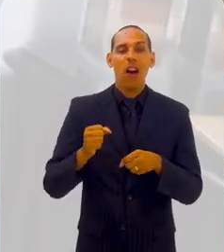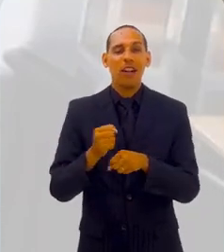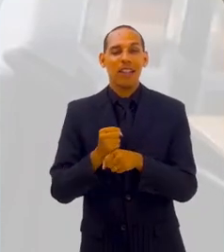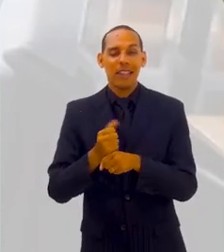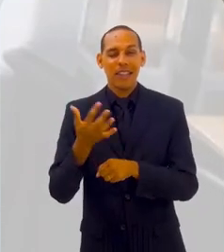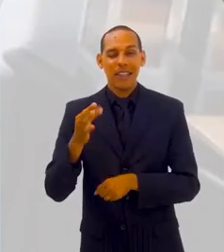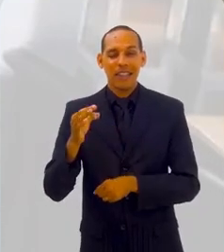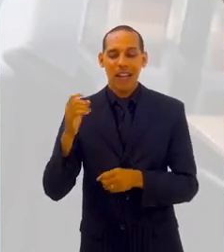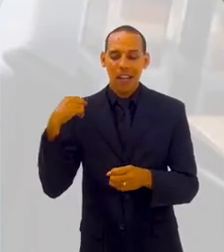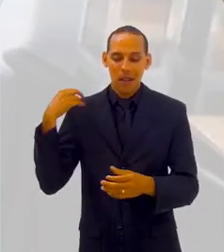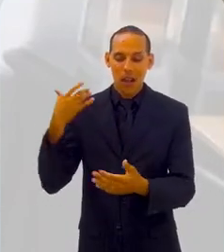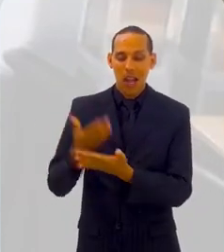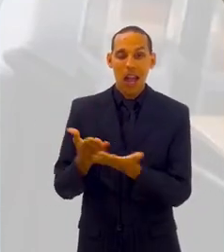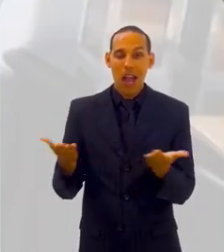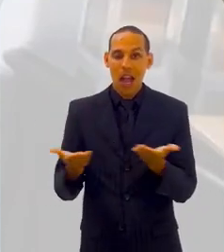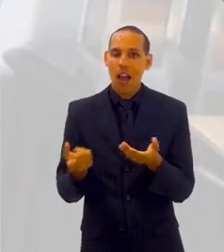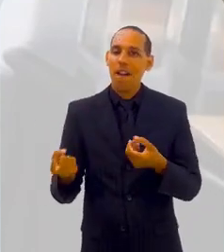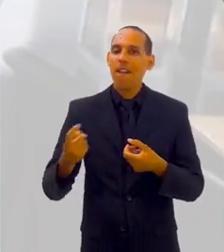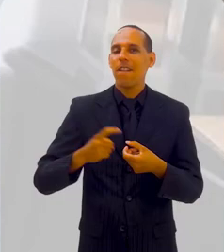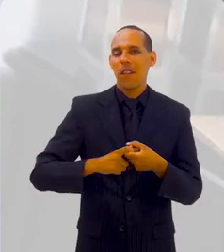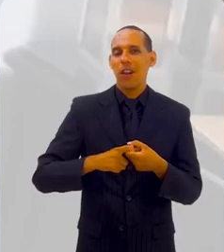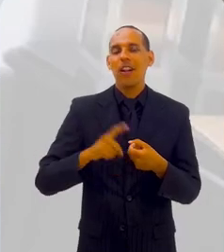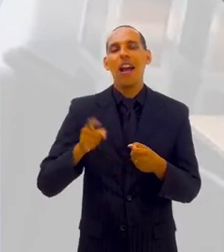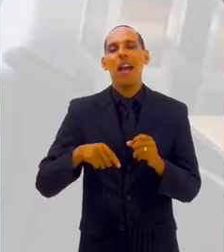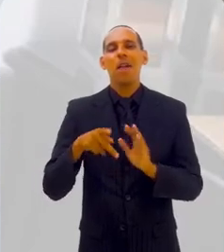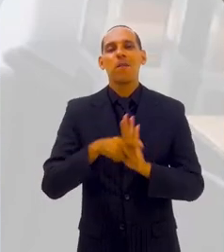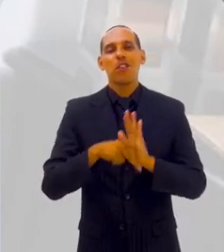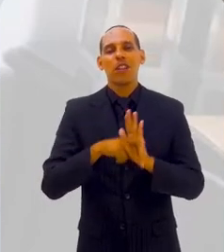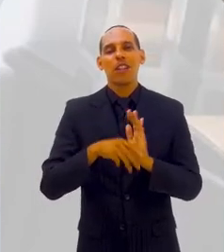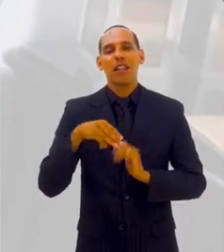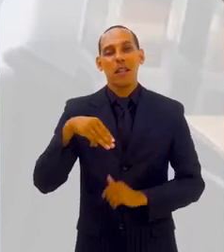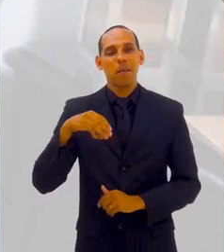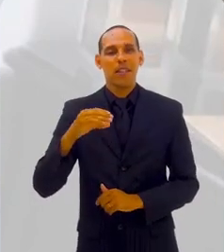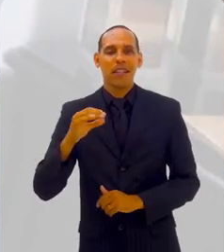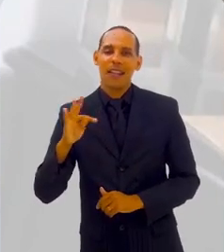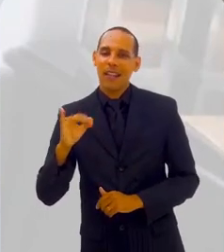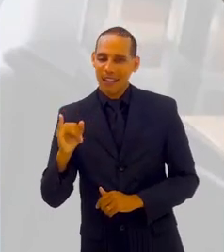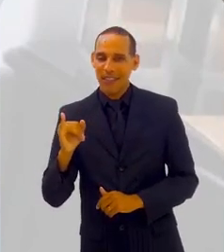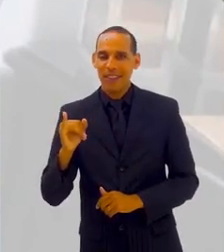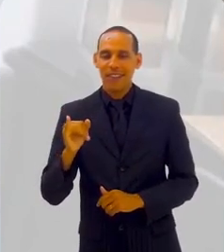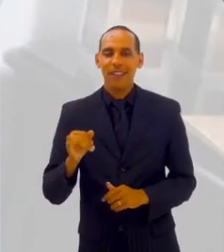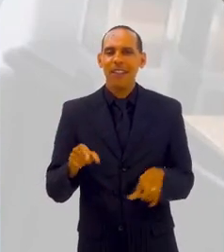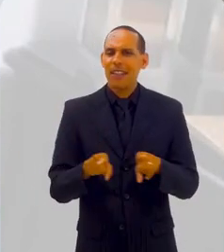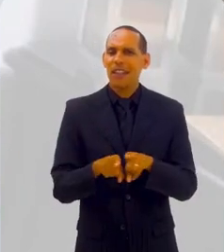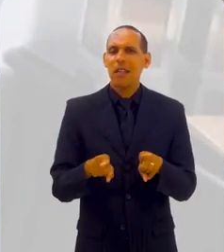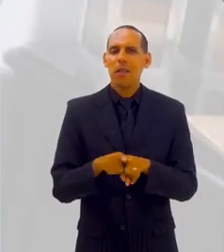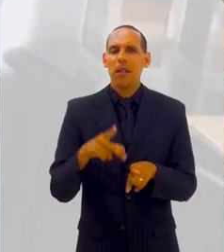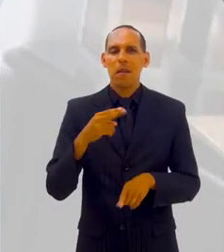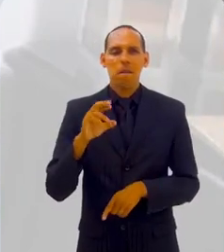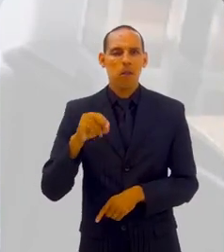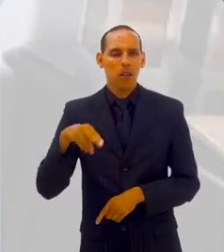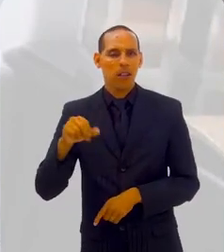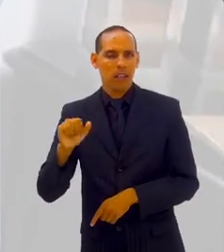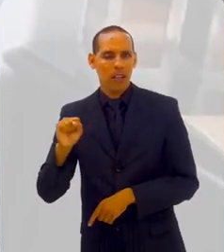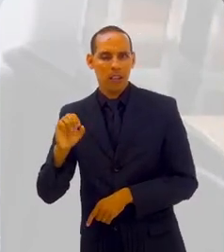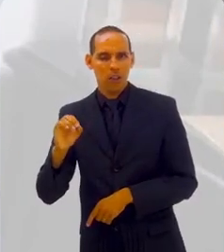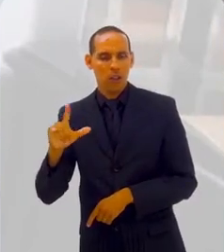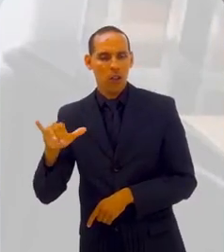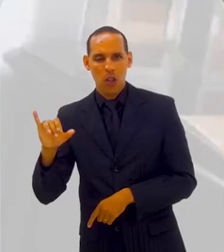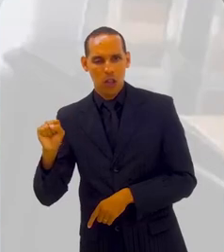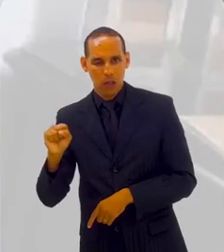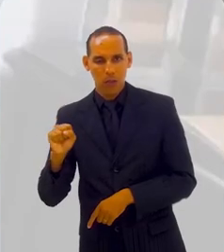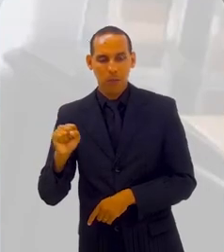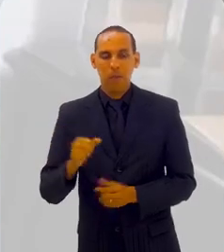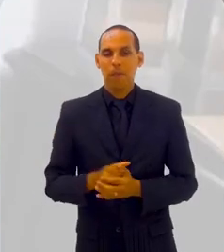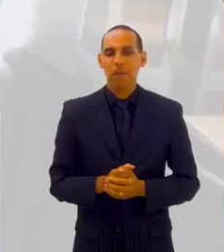10 anos, com o projeto do MCTA, do MCTI, né, o FINEP, ambos Pronasolos e Rede